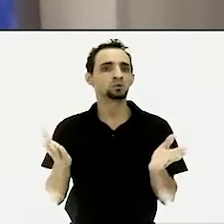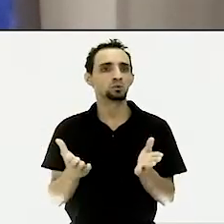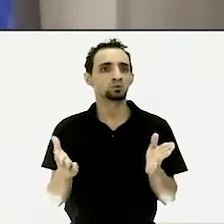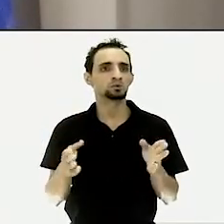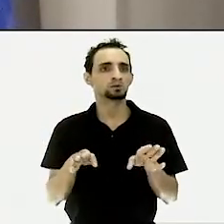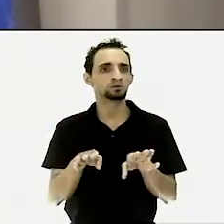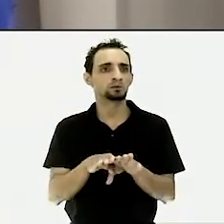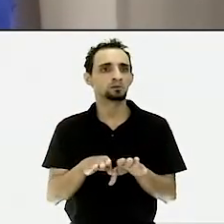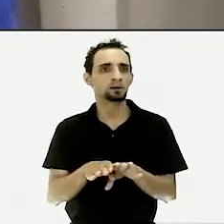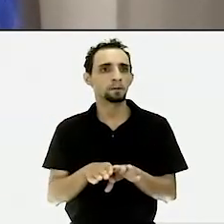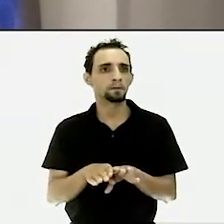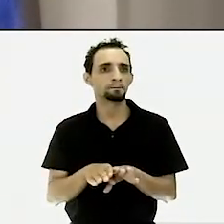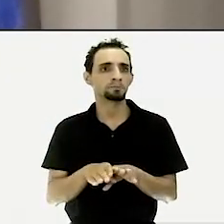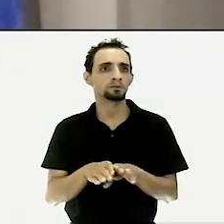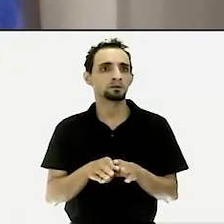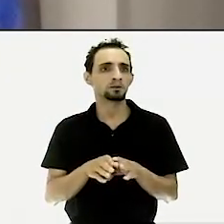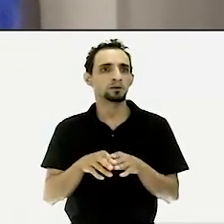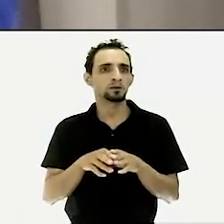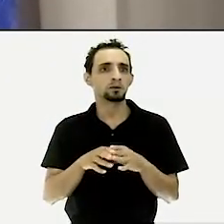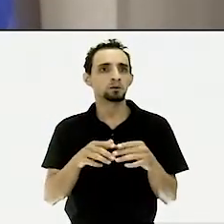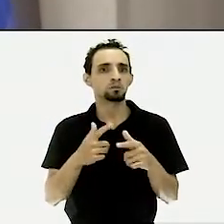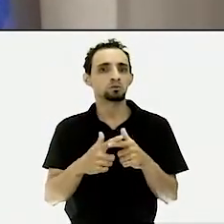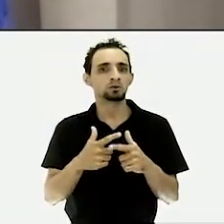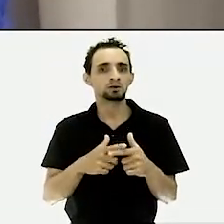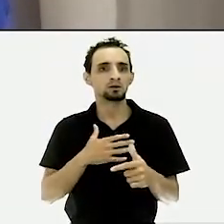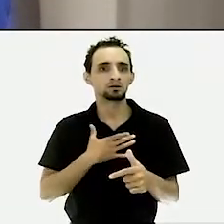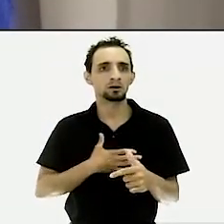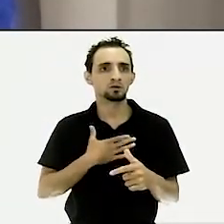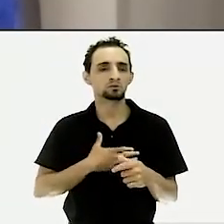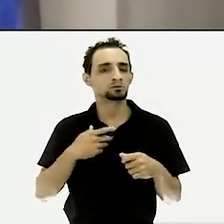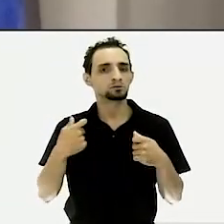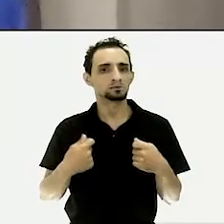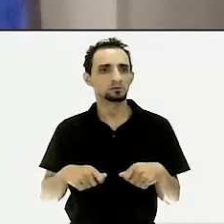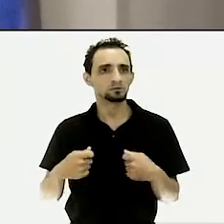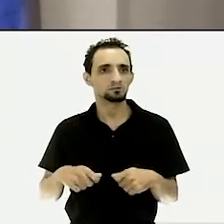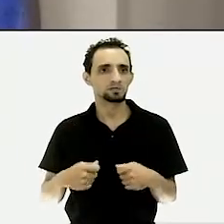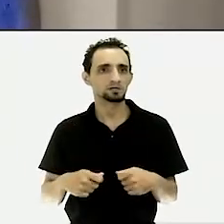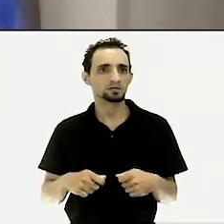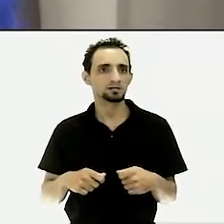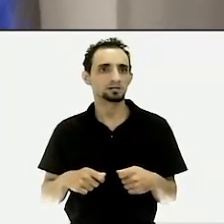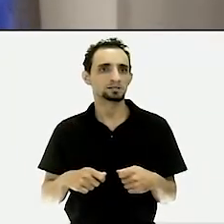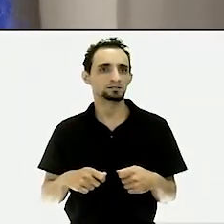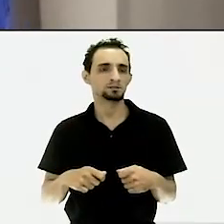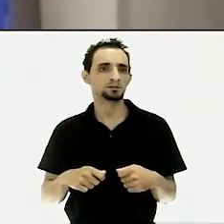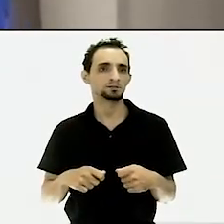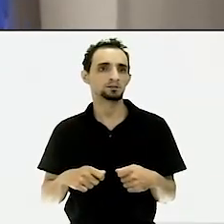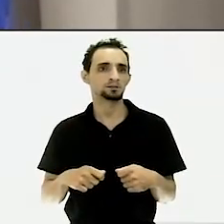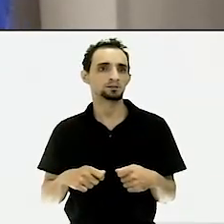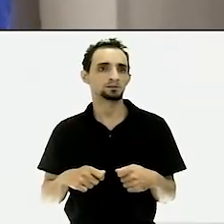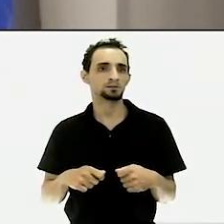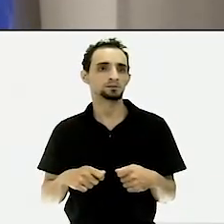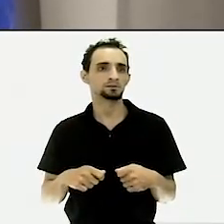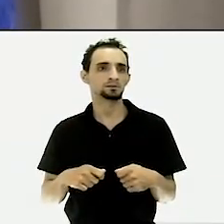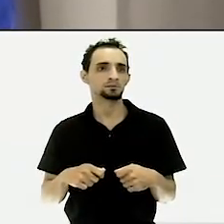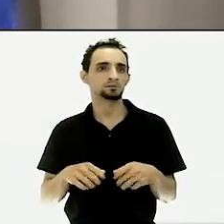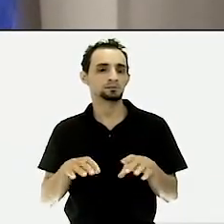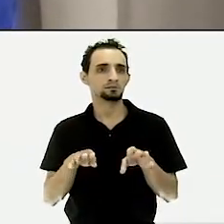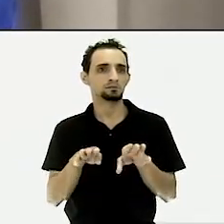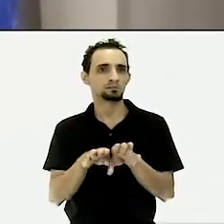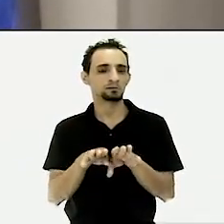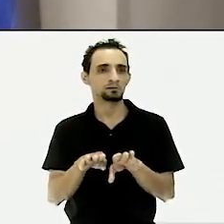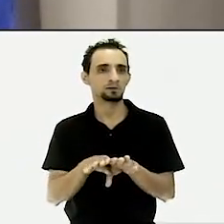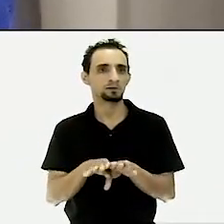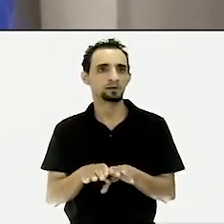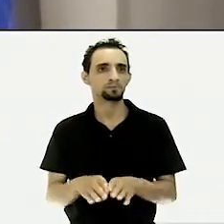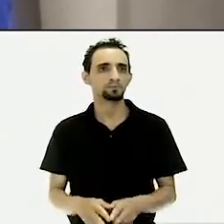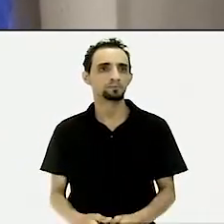vai ser essa luta. E já antemão também, Auro, falando, como você disse, o Rebeca, colocar o nome ali do Rebeca, né? Falecido. Sim, claro. Rebeca,